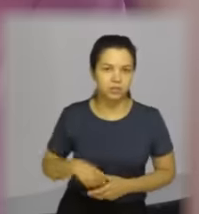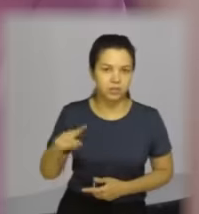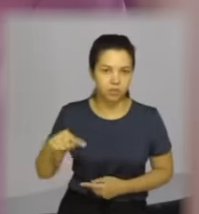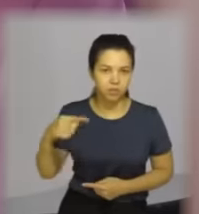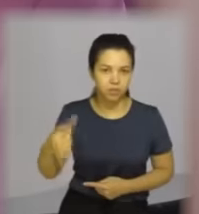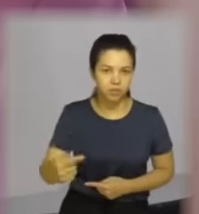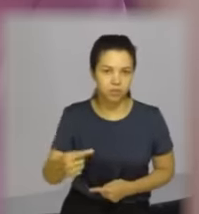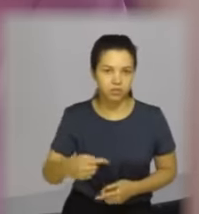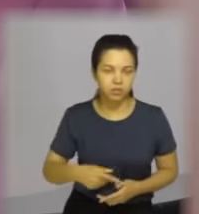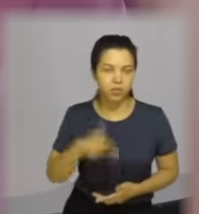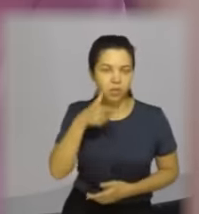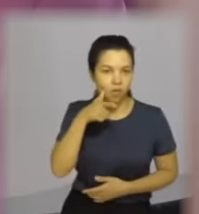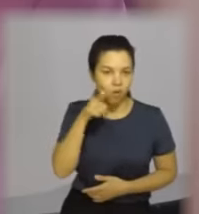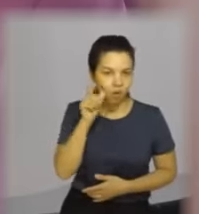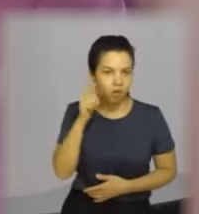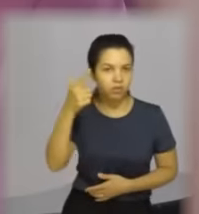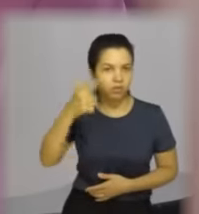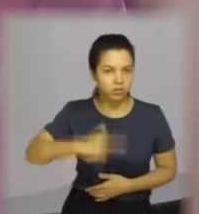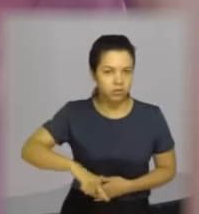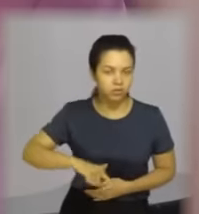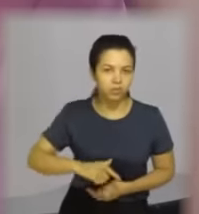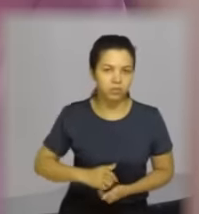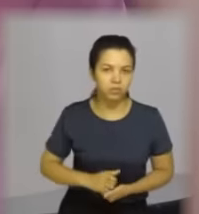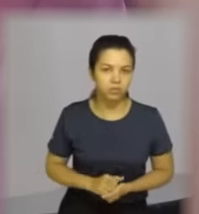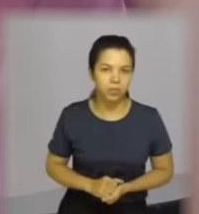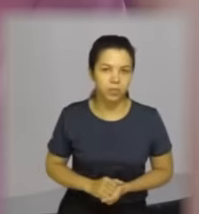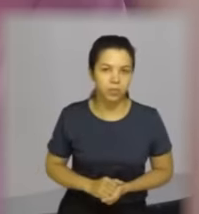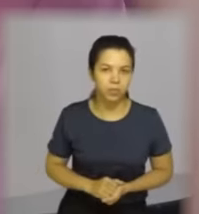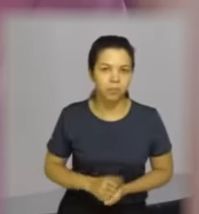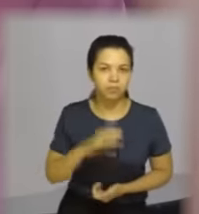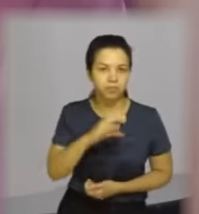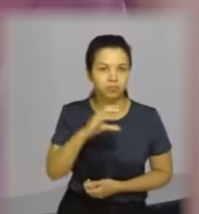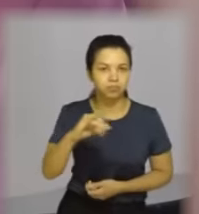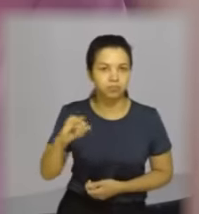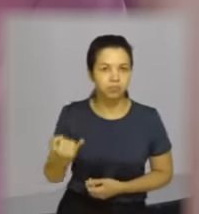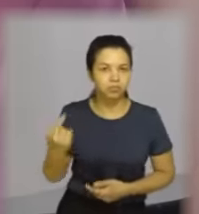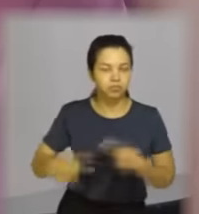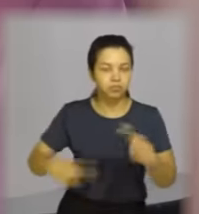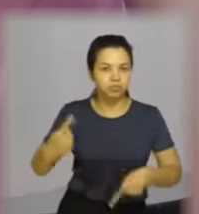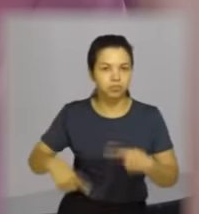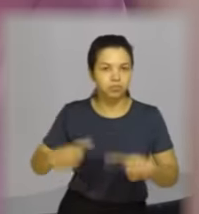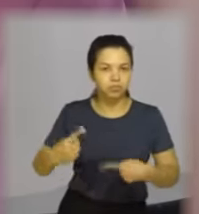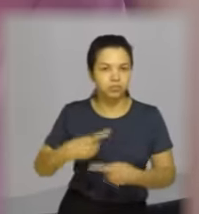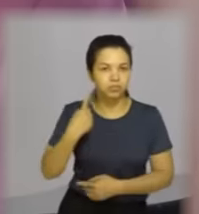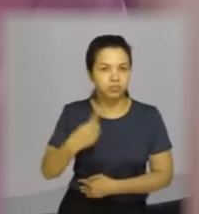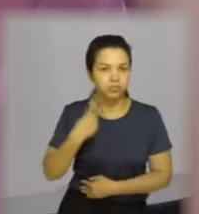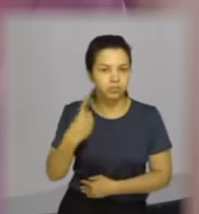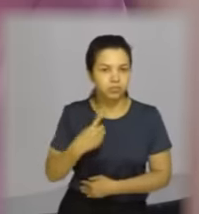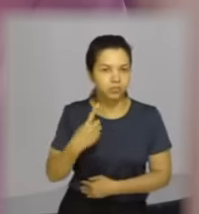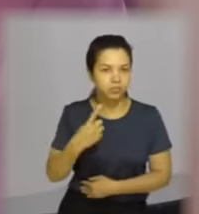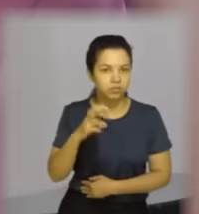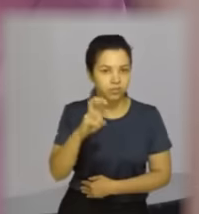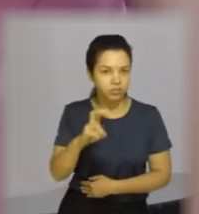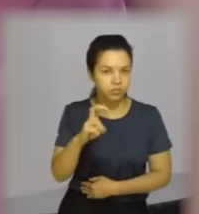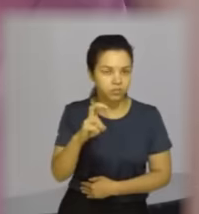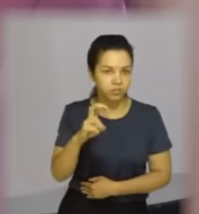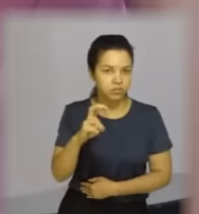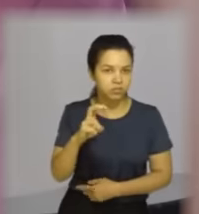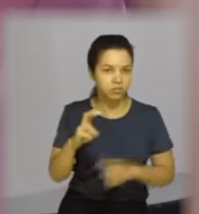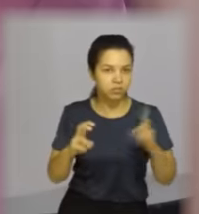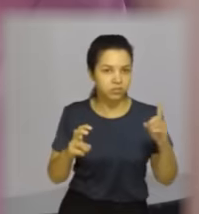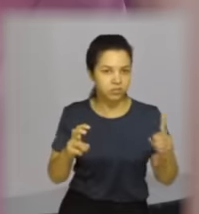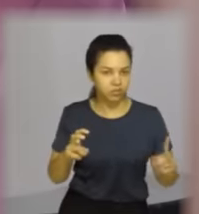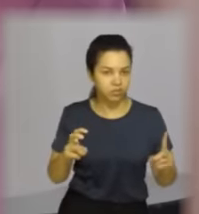semana. Ontem, novamente, eu estava na CCJ discutindo com os deputados. Por 5-1, nós derrubamos o projeto de